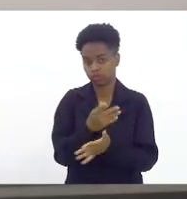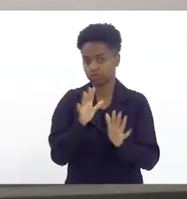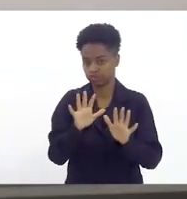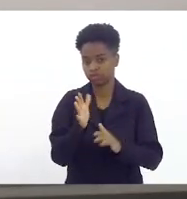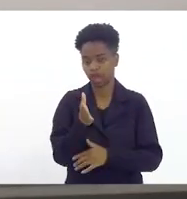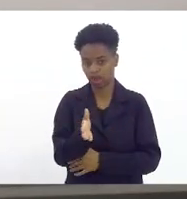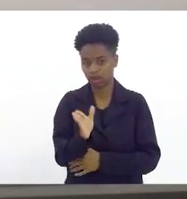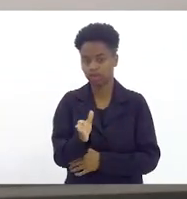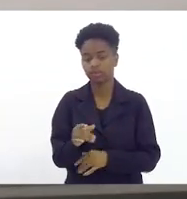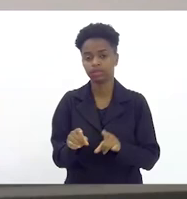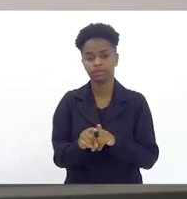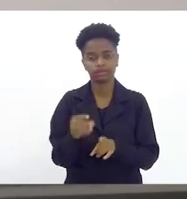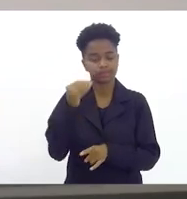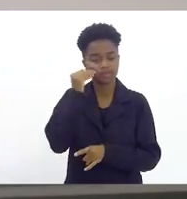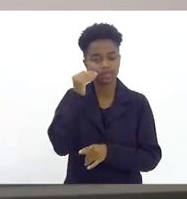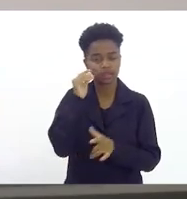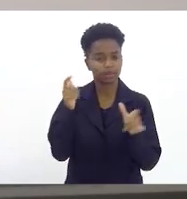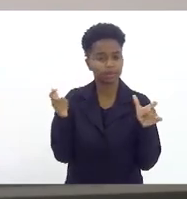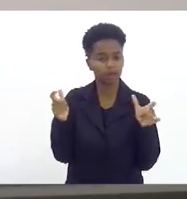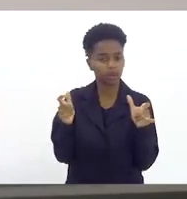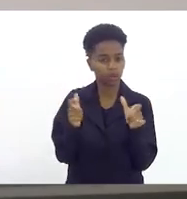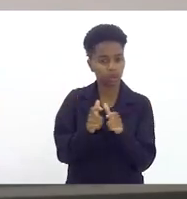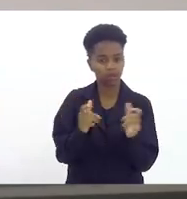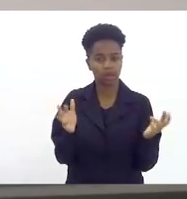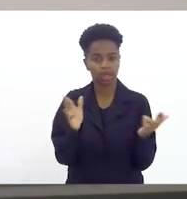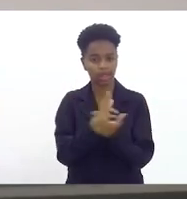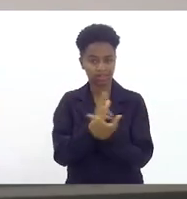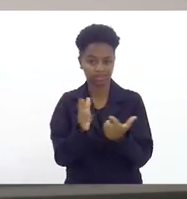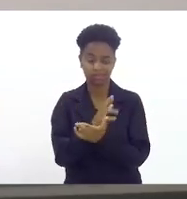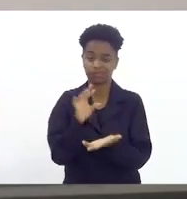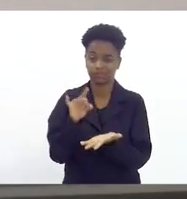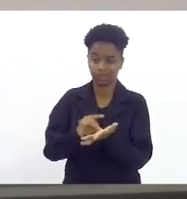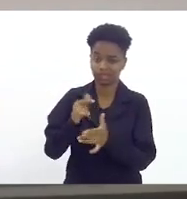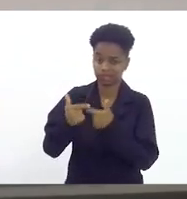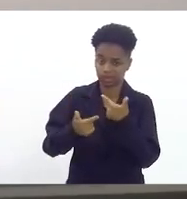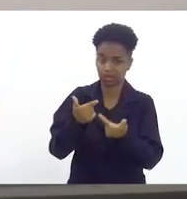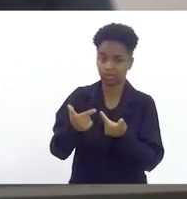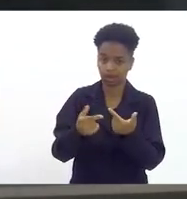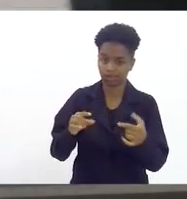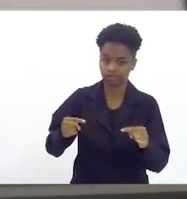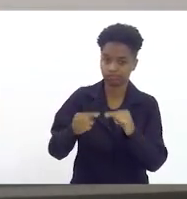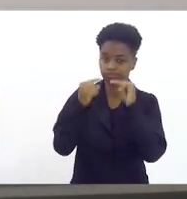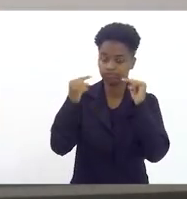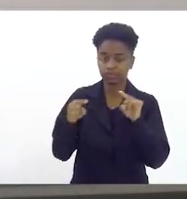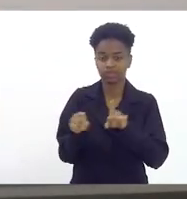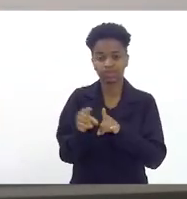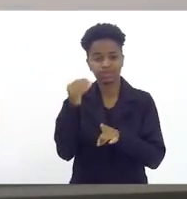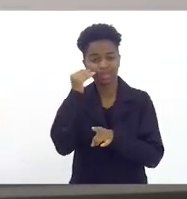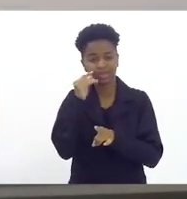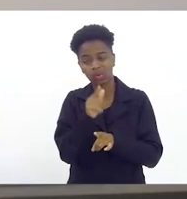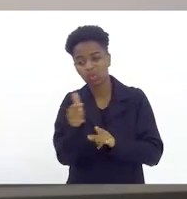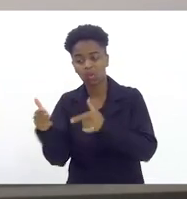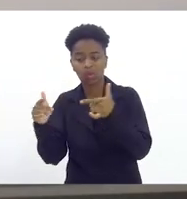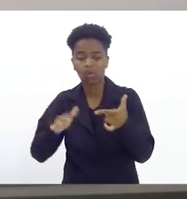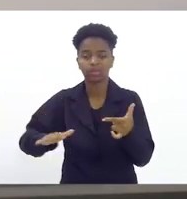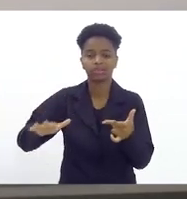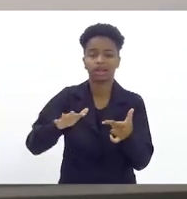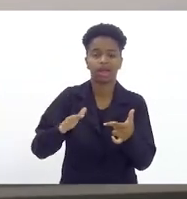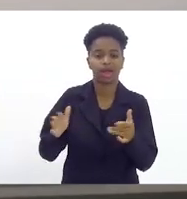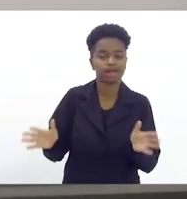Cada Vez mais tentando diminuir as relações que de fato são trabalhistas tentando empurrar para outras áreas então